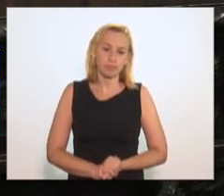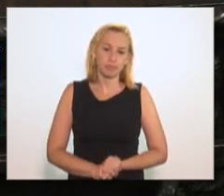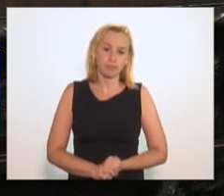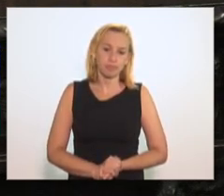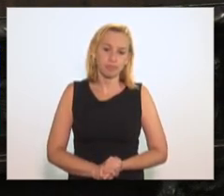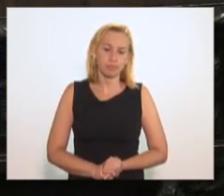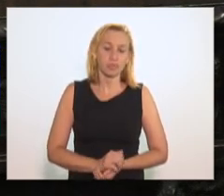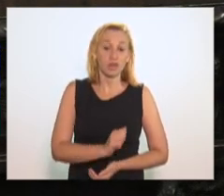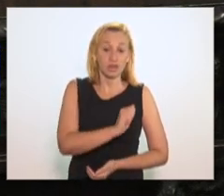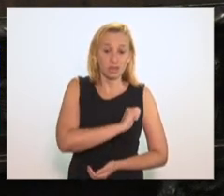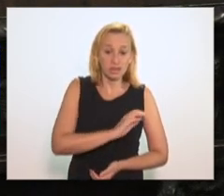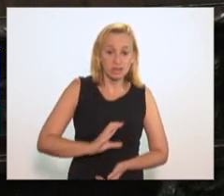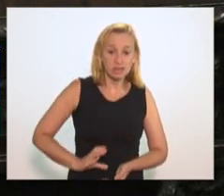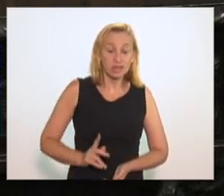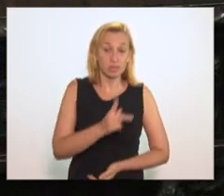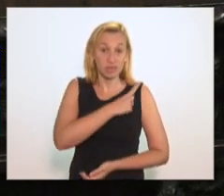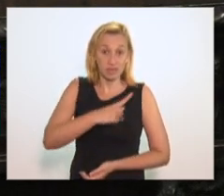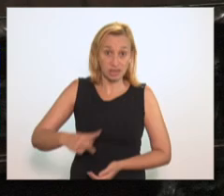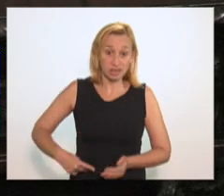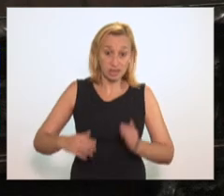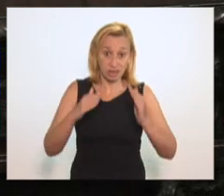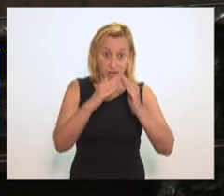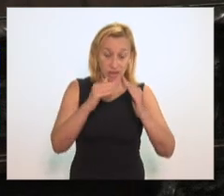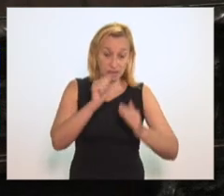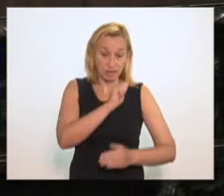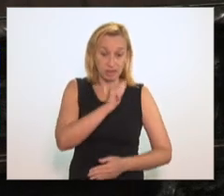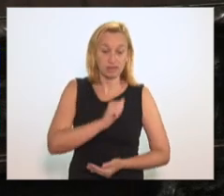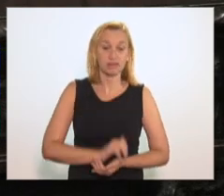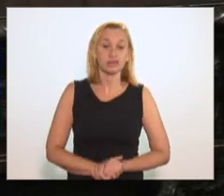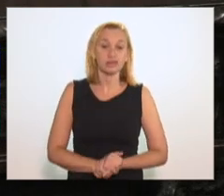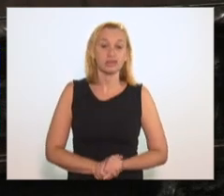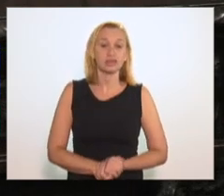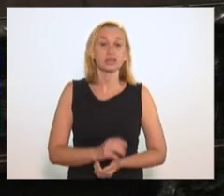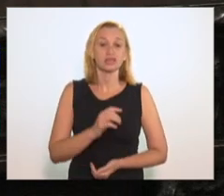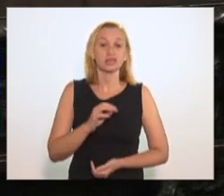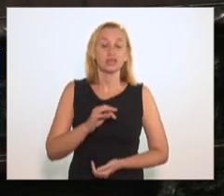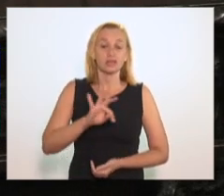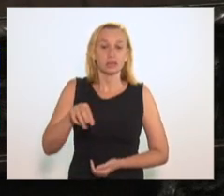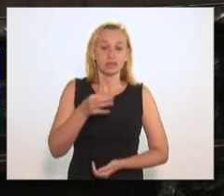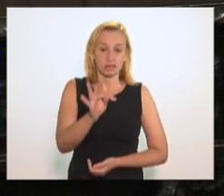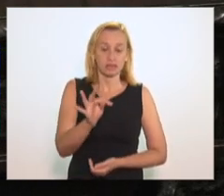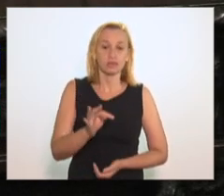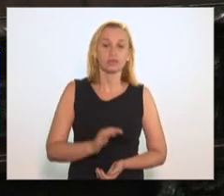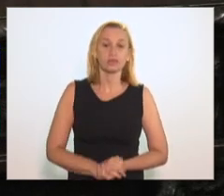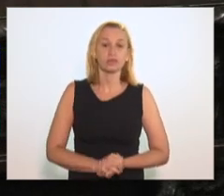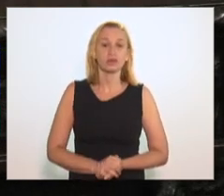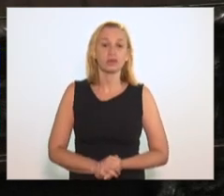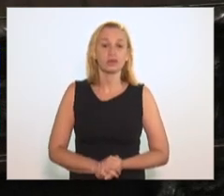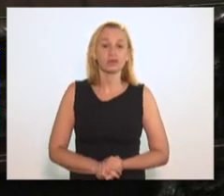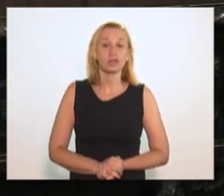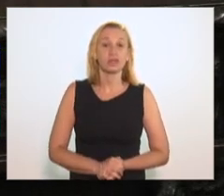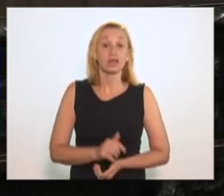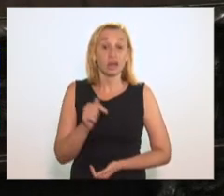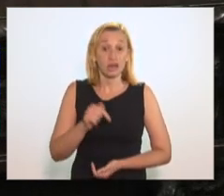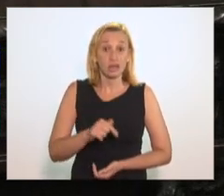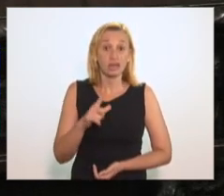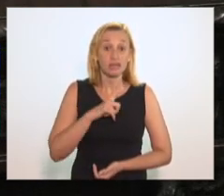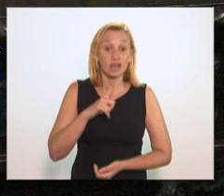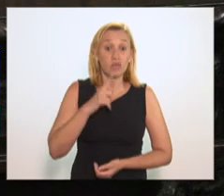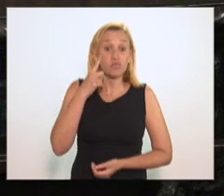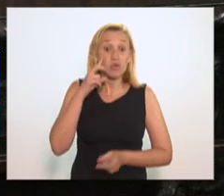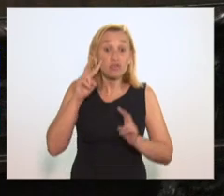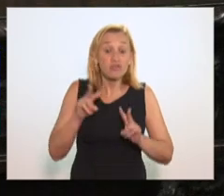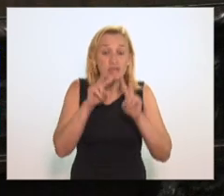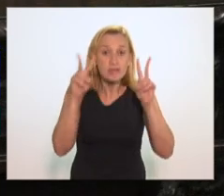André Siliano presidente da casa e sua excelência deputada Jair Bittencourt vice-presidente aqui há uma visão